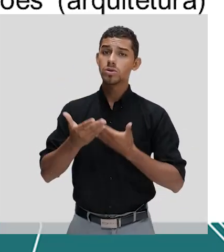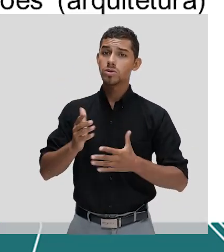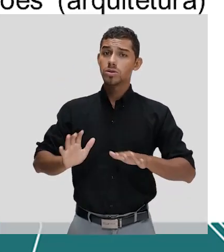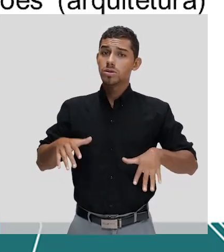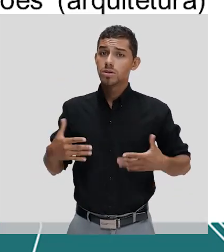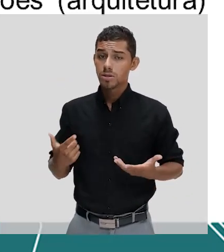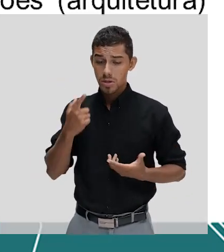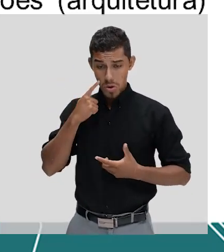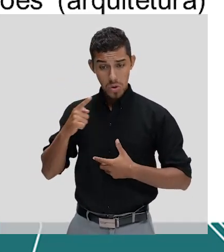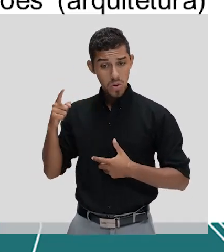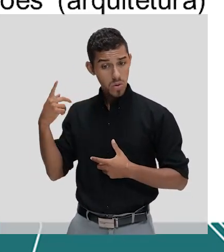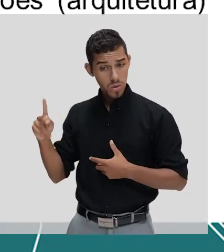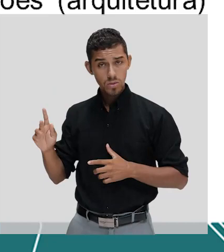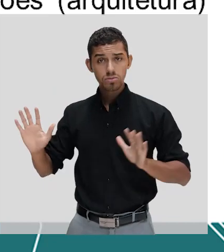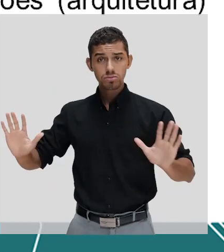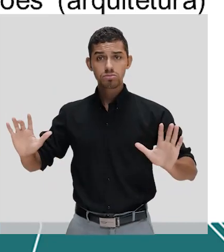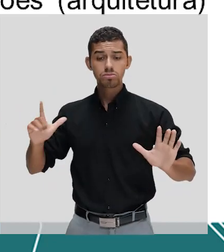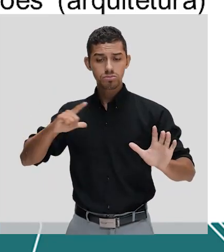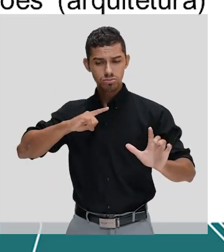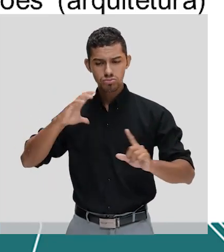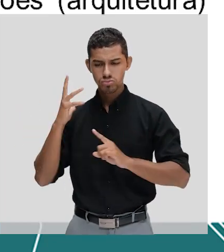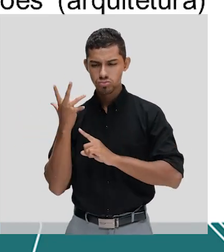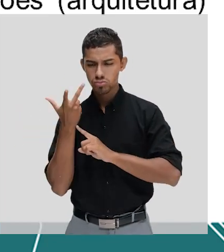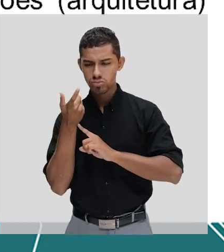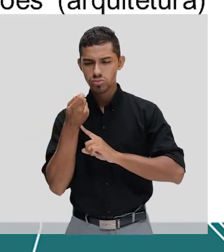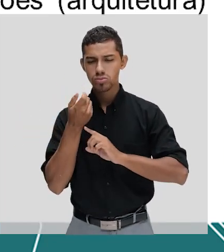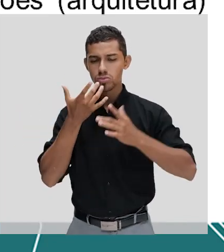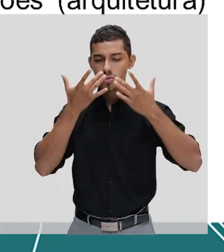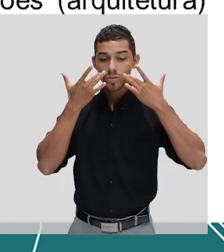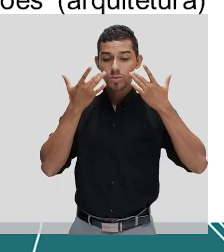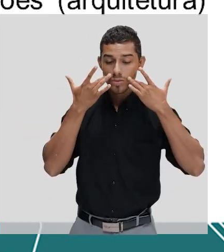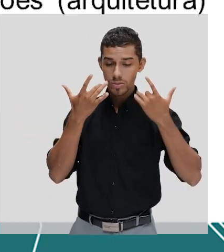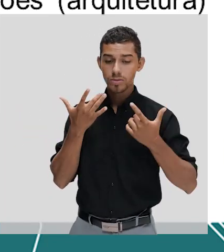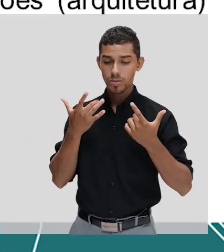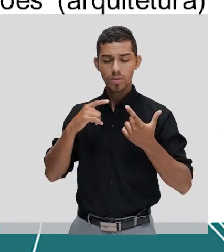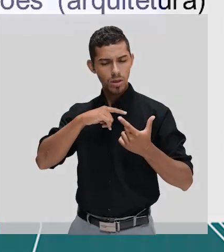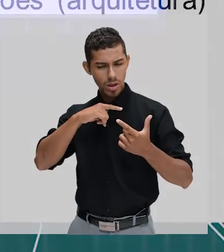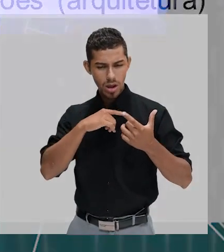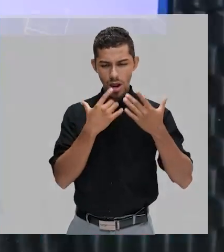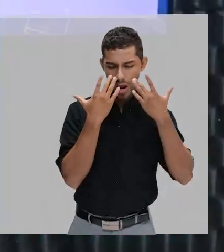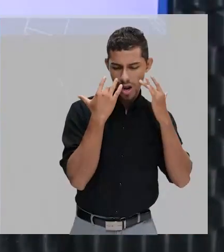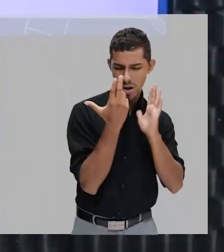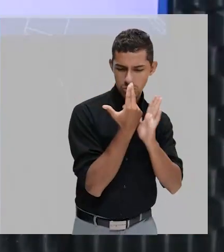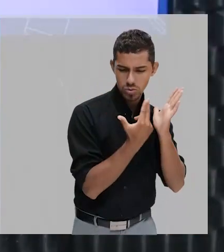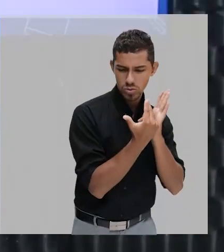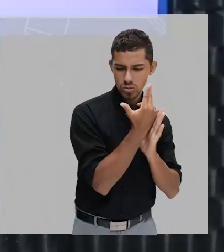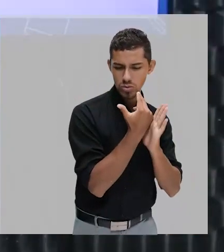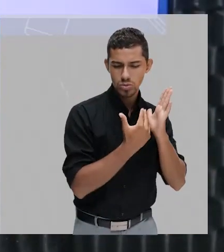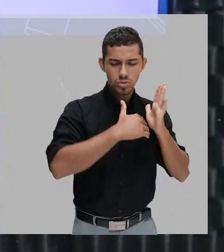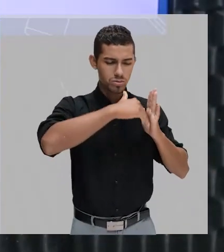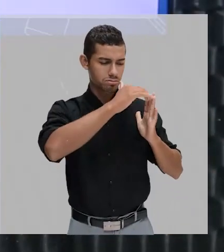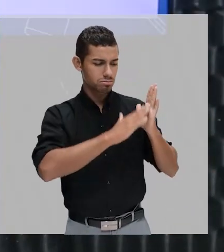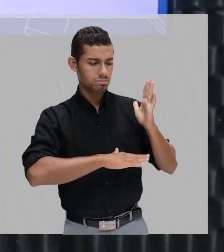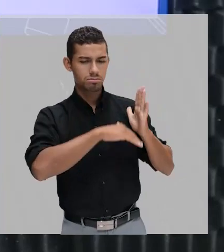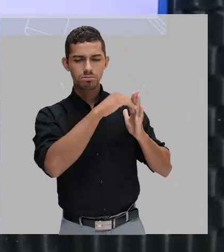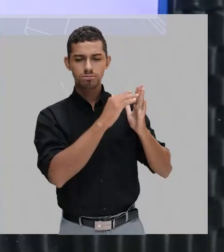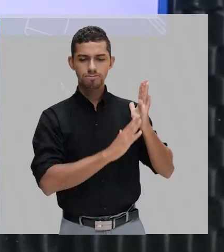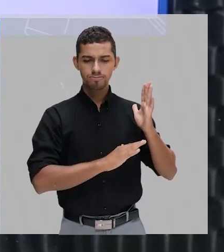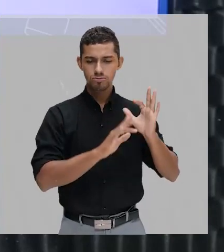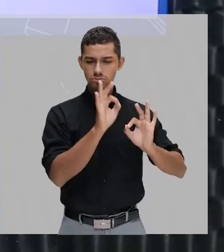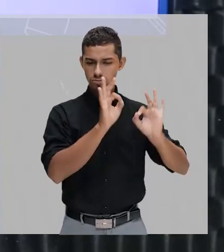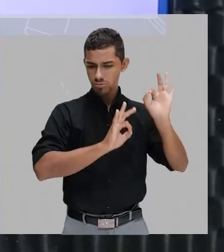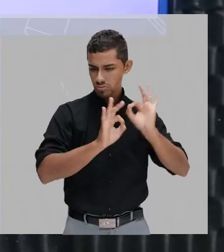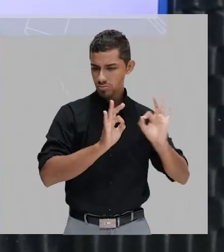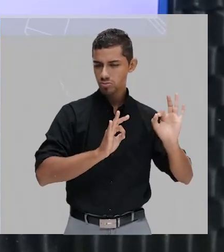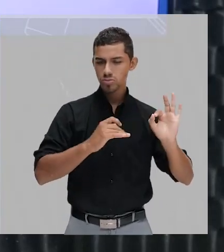entanto, por meio dela, também é possível fazer arte. Assim como temos arte com desenhos e tintas, né, pintura, com